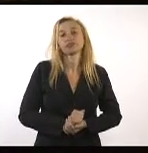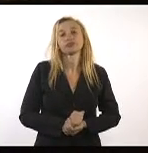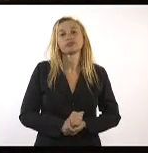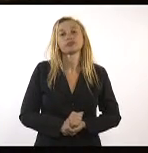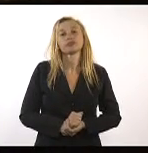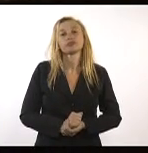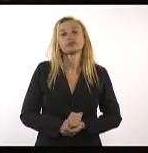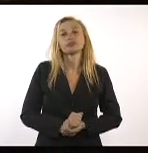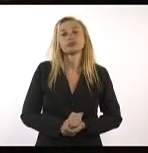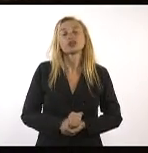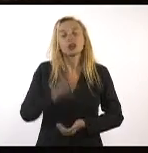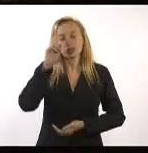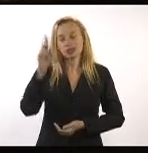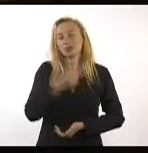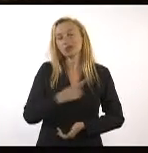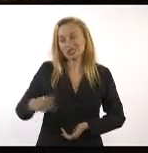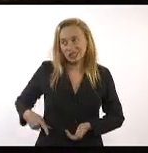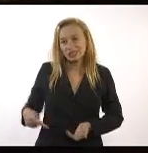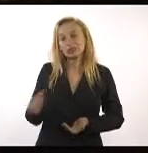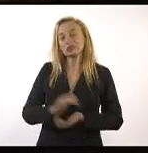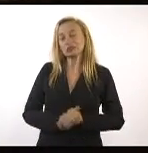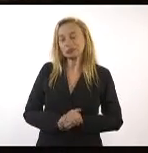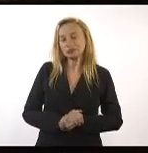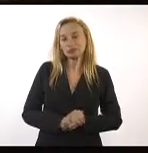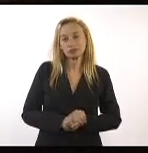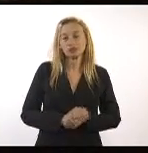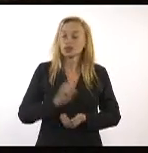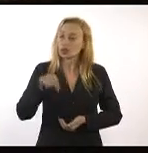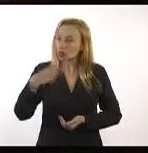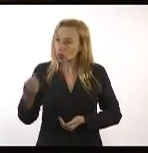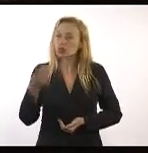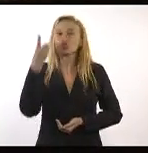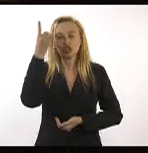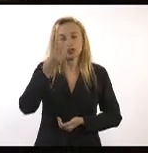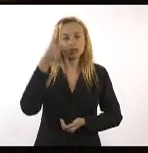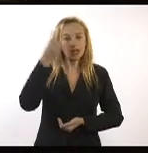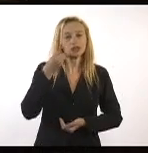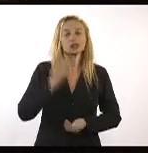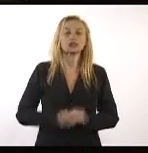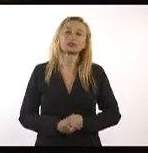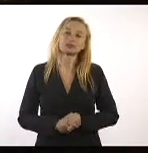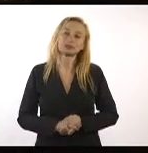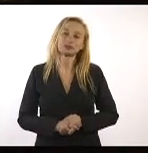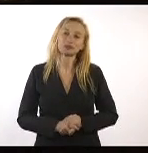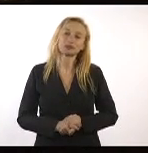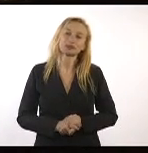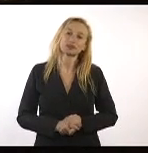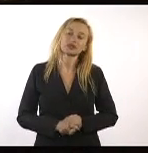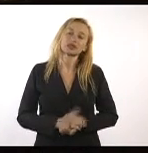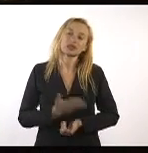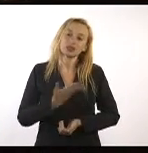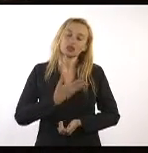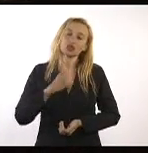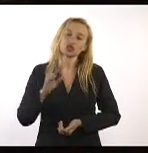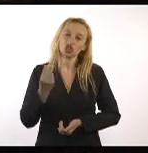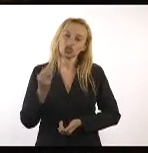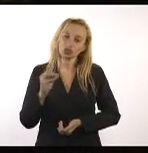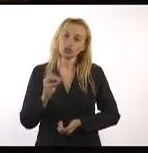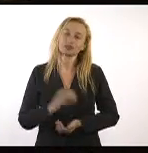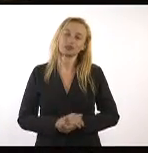o senhor presidente demais parlamentares aos companheiros tipo bulhões